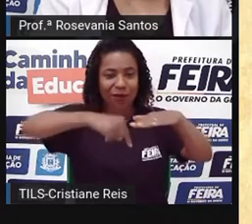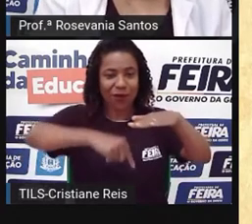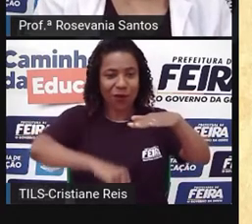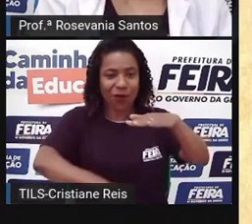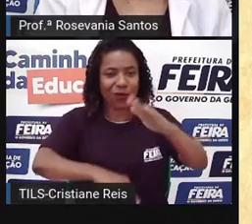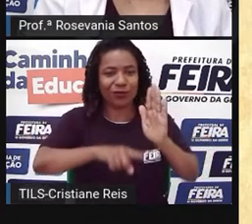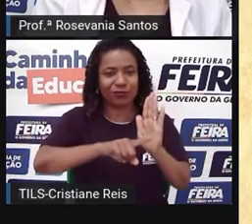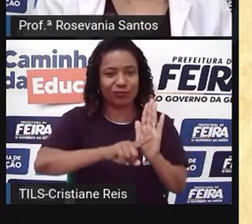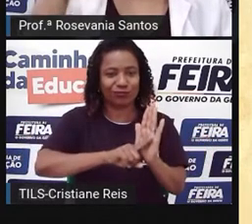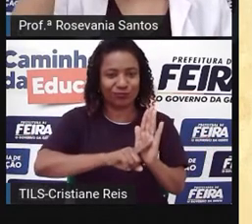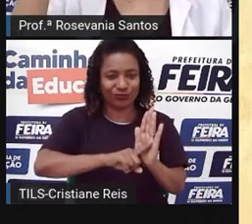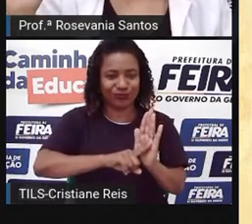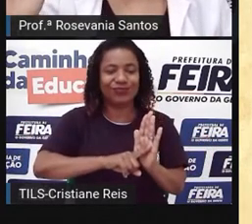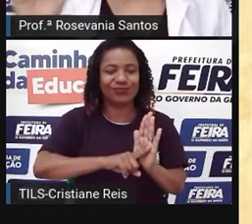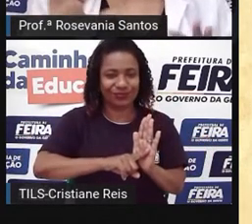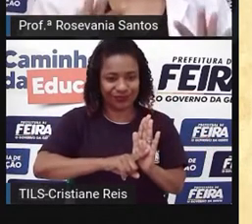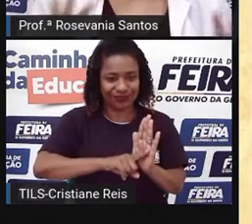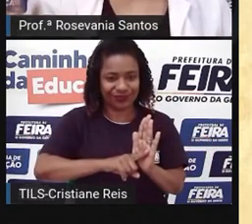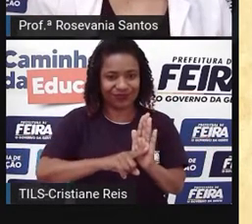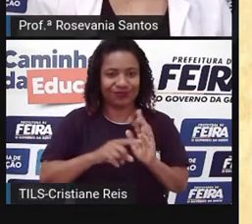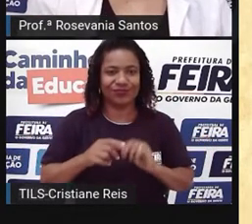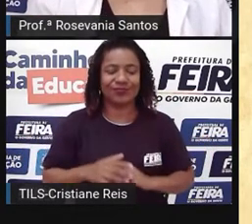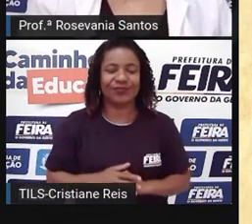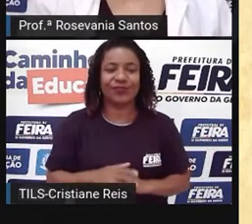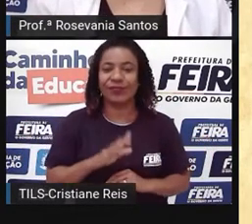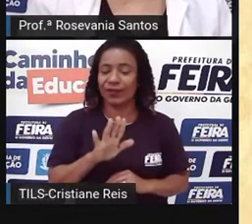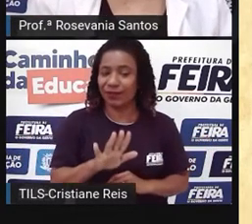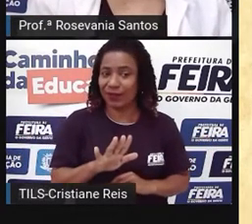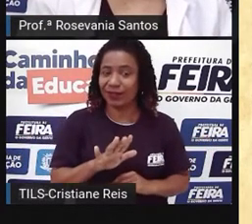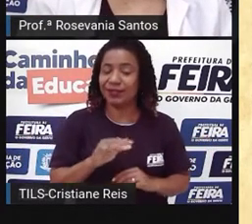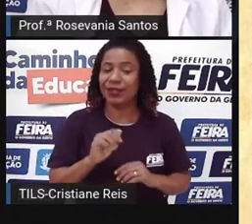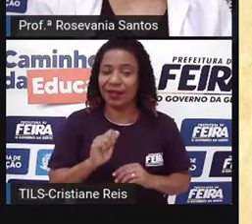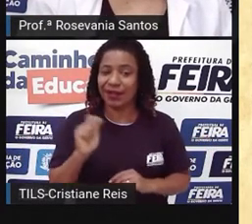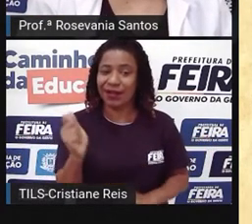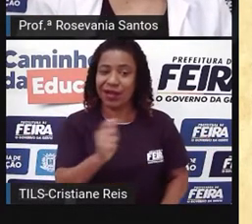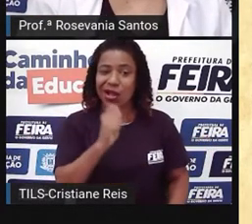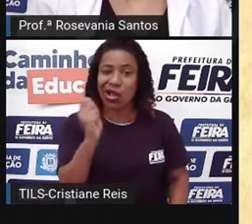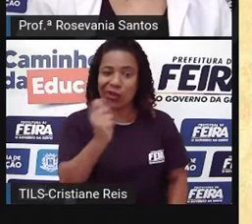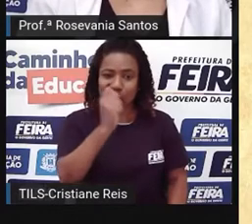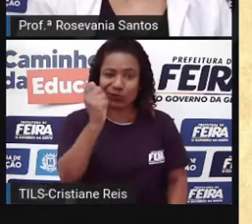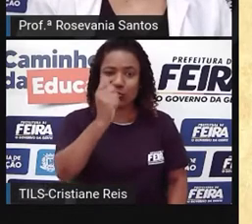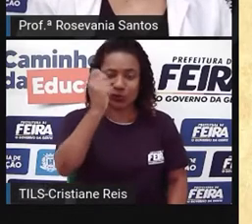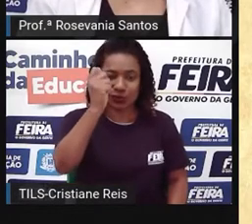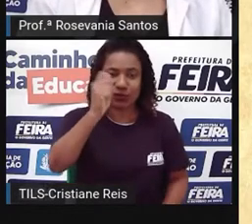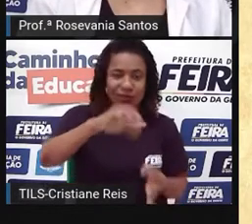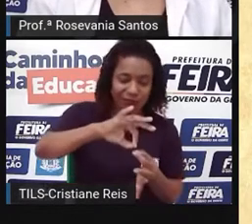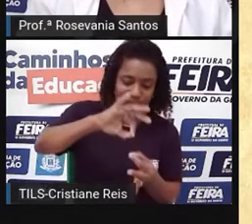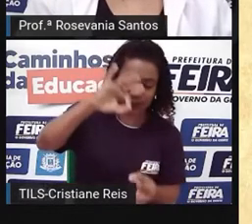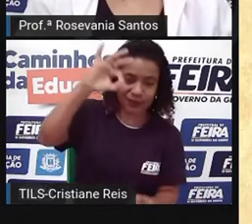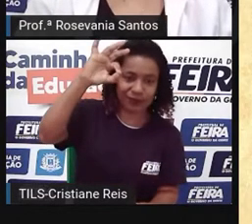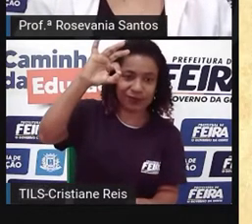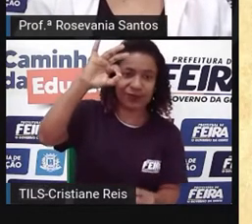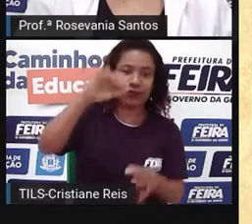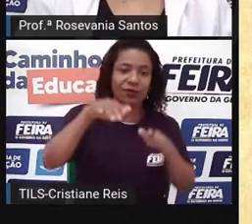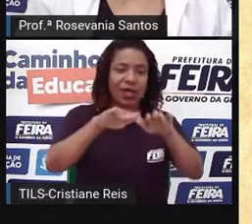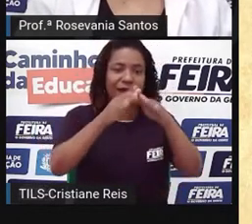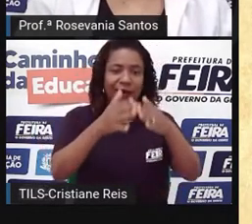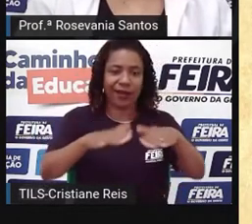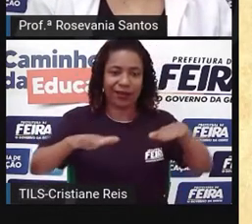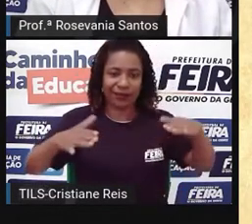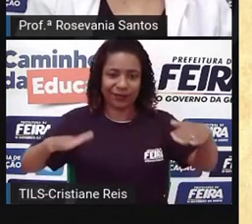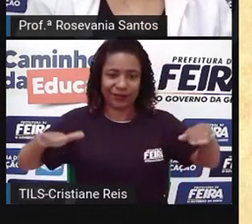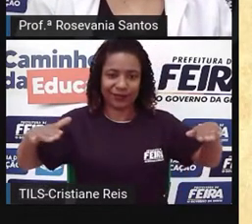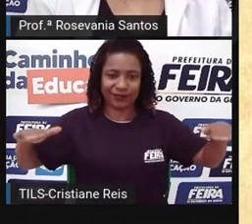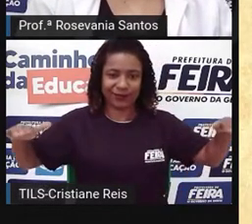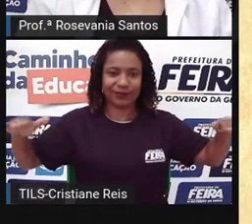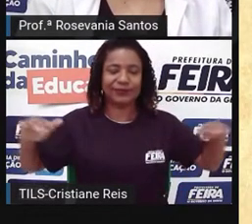medem normalmente da base para o topo. No caso da altitude, não, a gente leva em consideração o nível do mar. Então, eu tenho aqui,